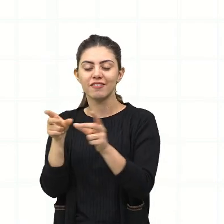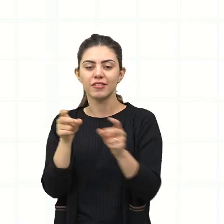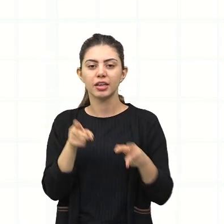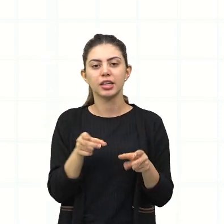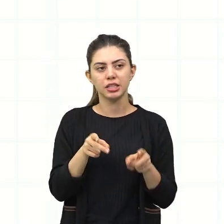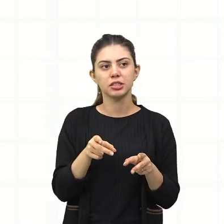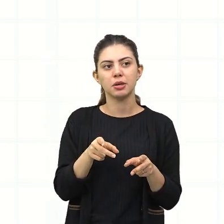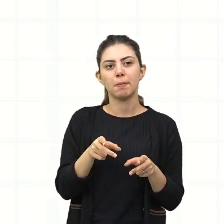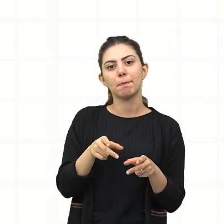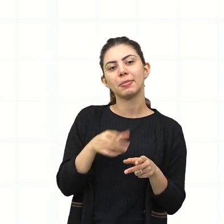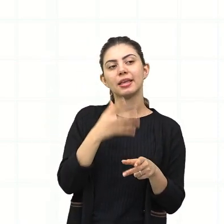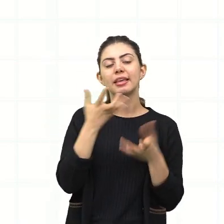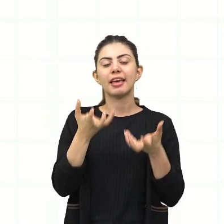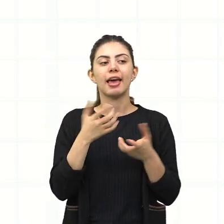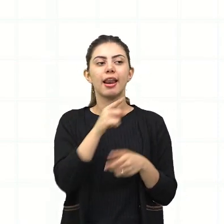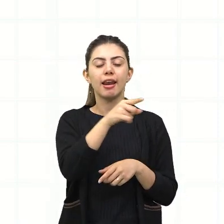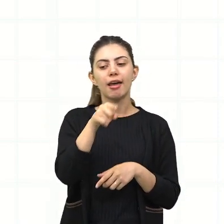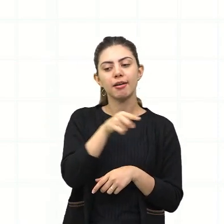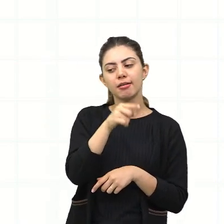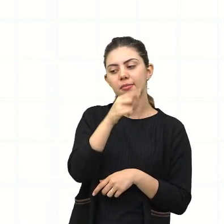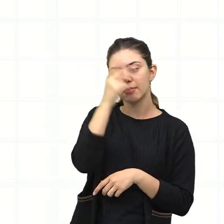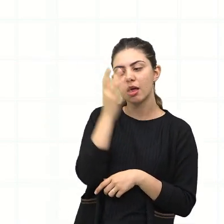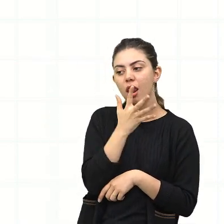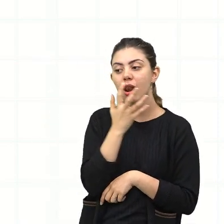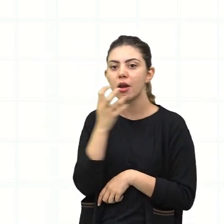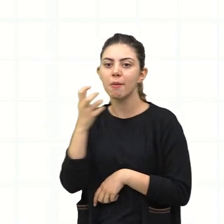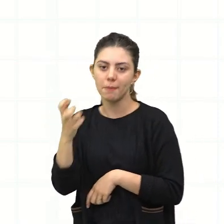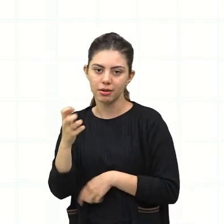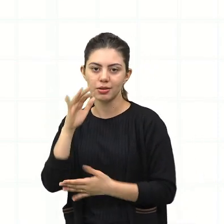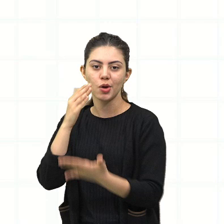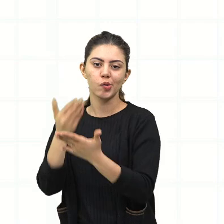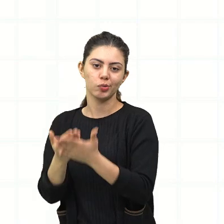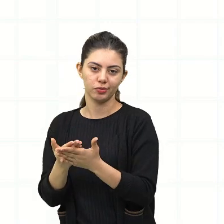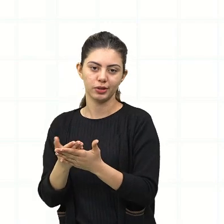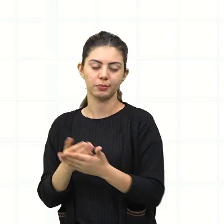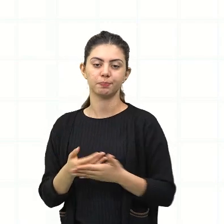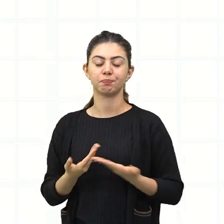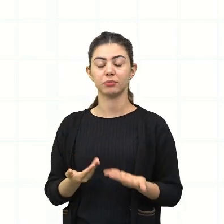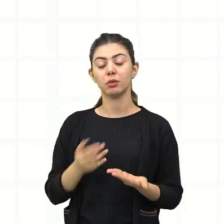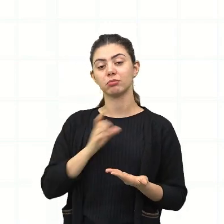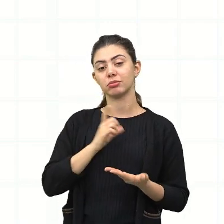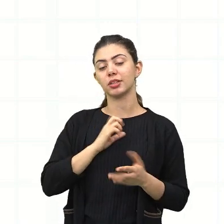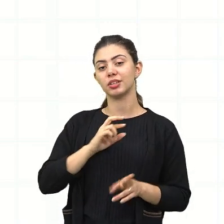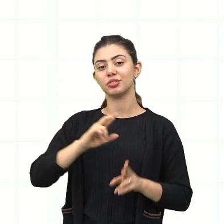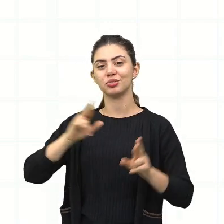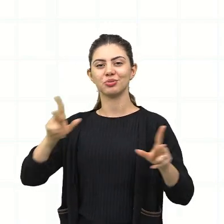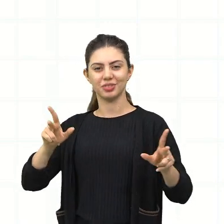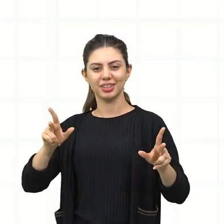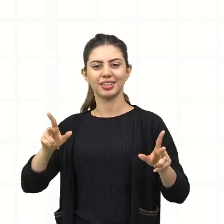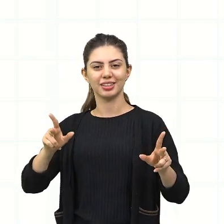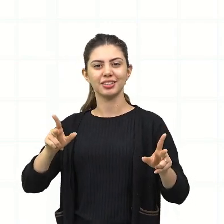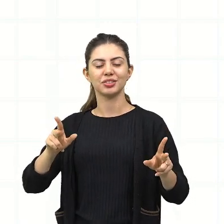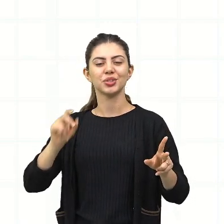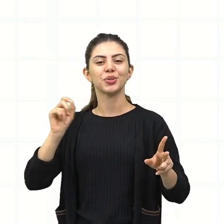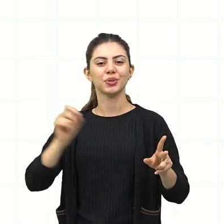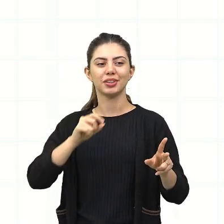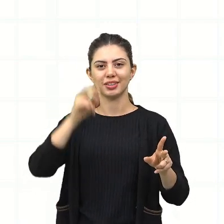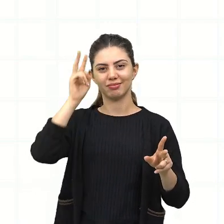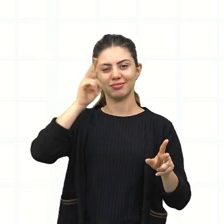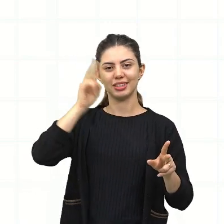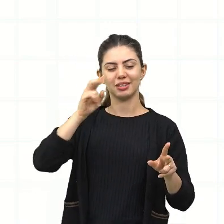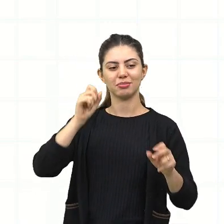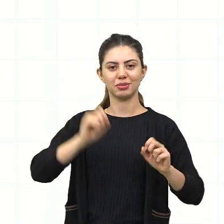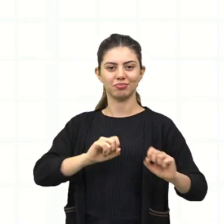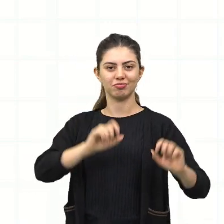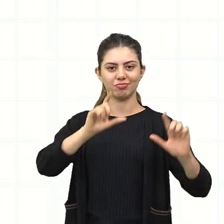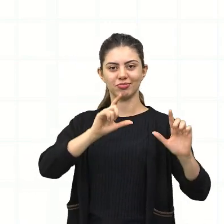certa confiança para o seu comprador. Diferentemente lá do seu, quem está vendendo naquela beira de estrada e